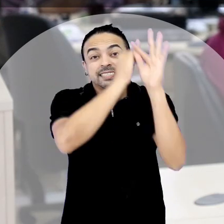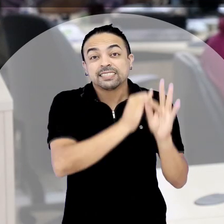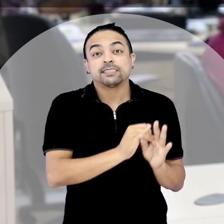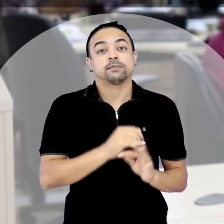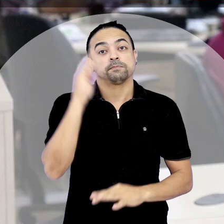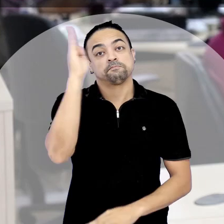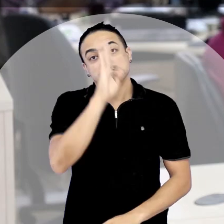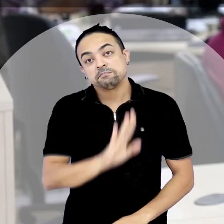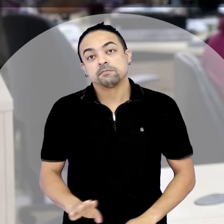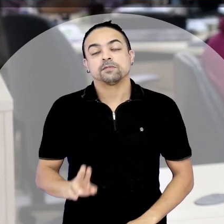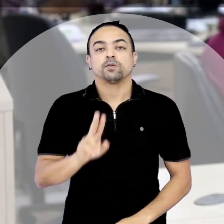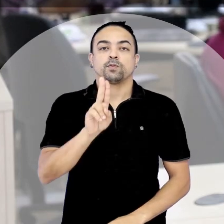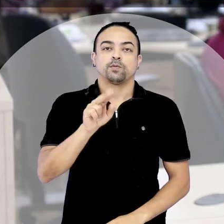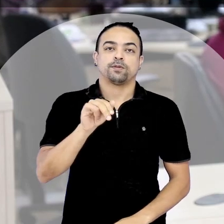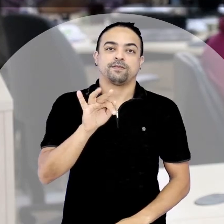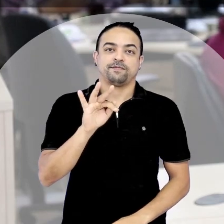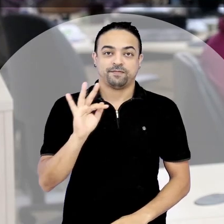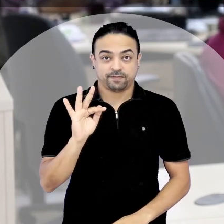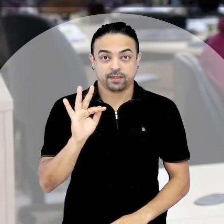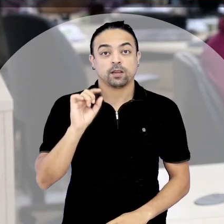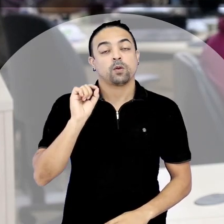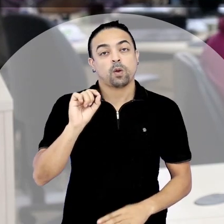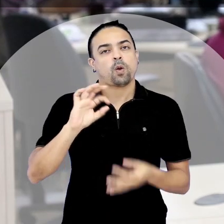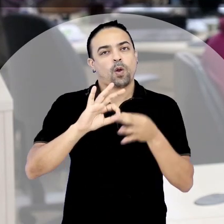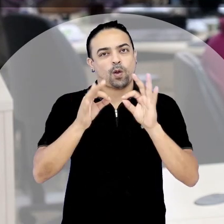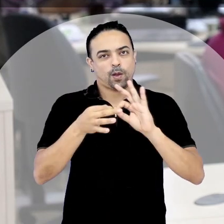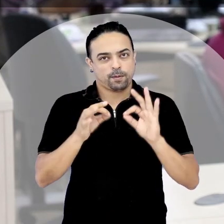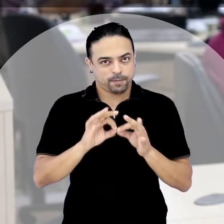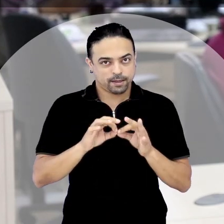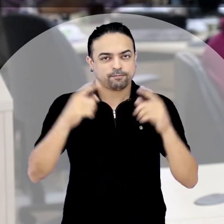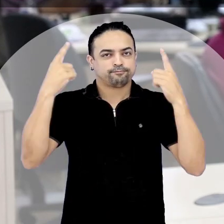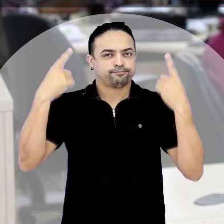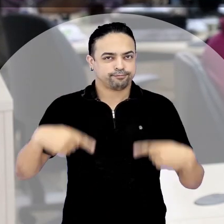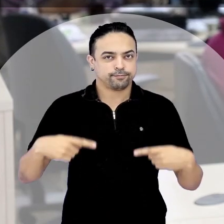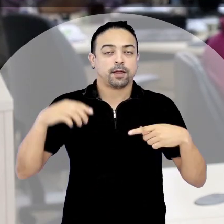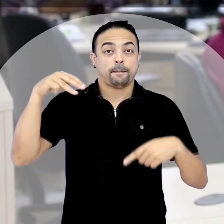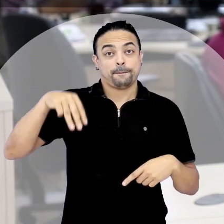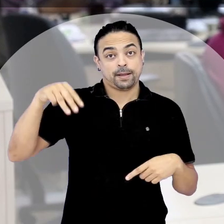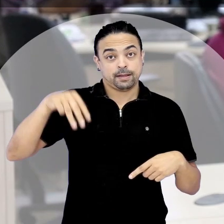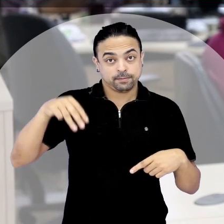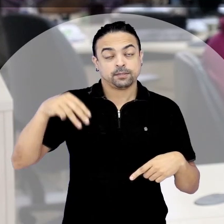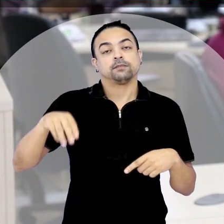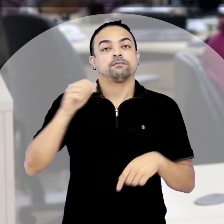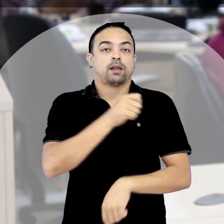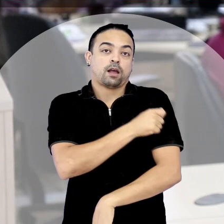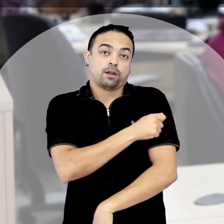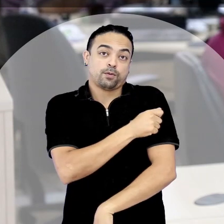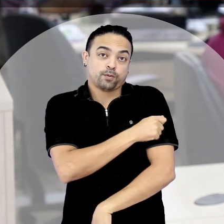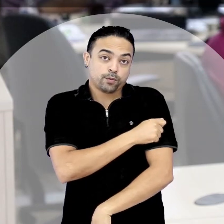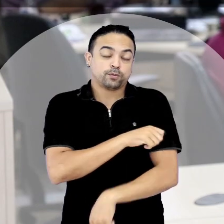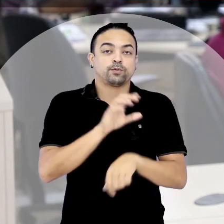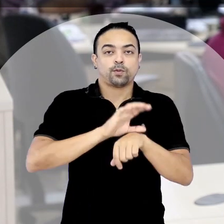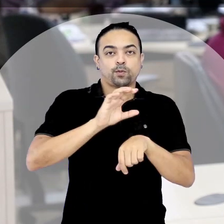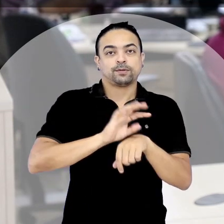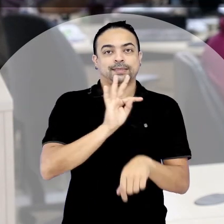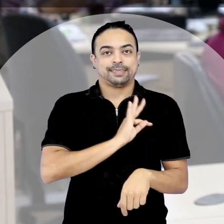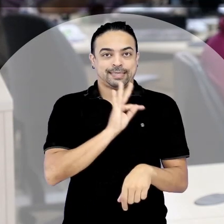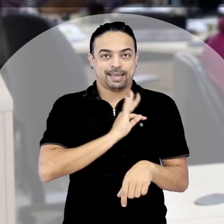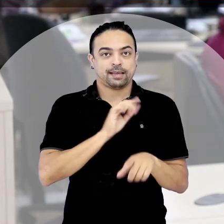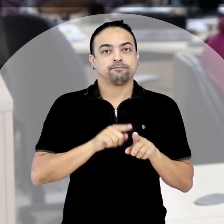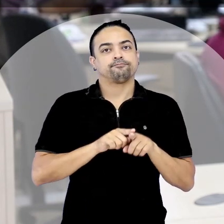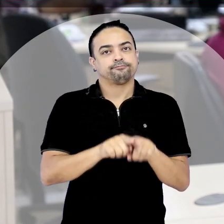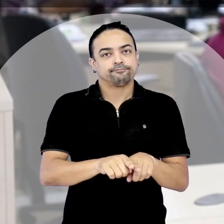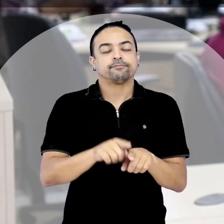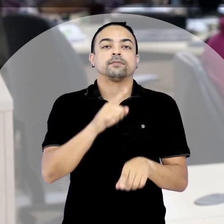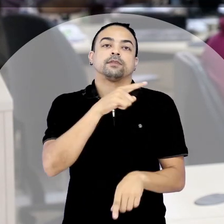dos institutos federais ao recife a olimpíada é uma competição de matemática para alunos no ensino técnico integrado de nível